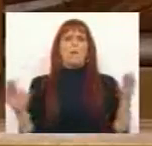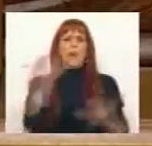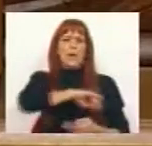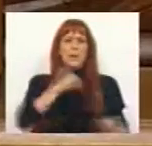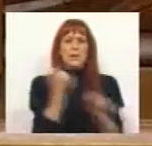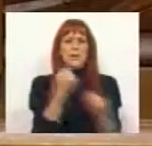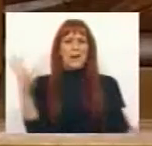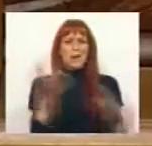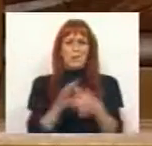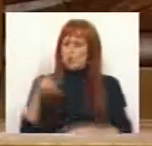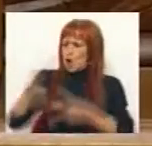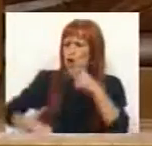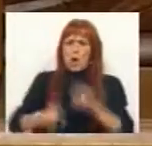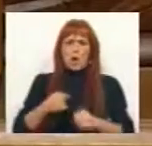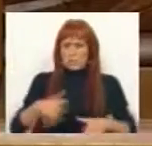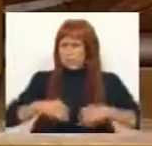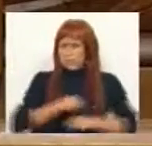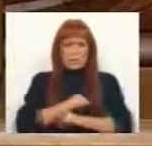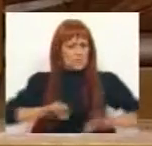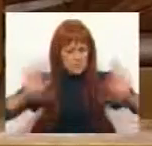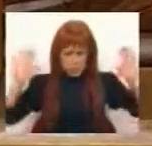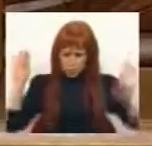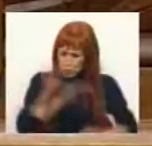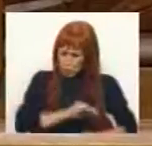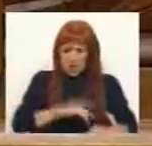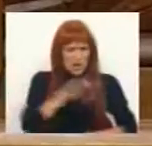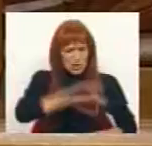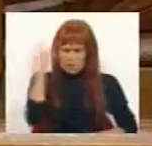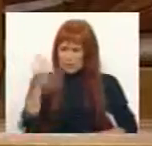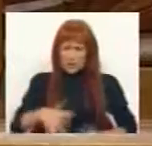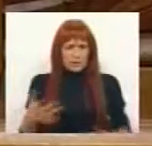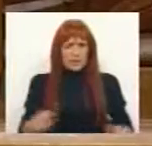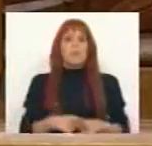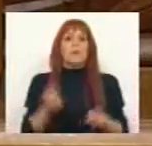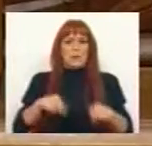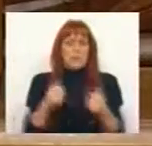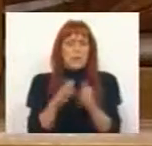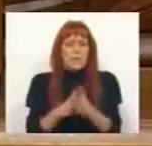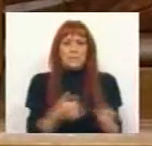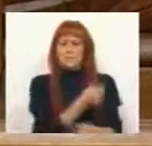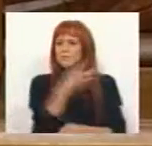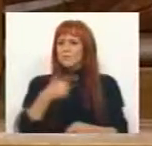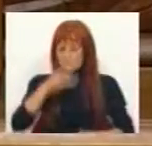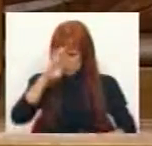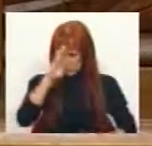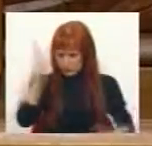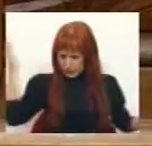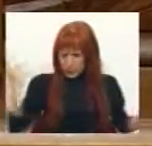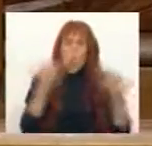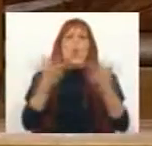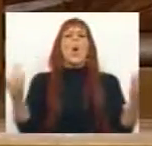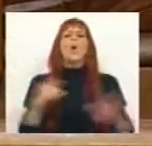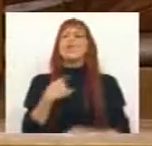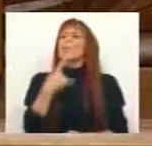do trabalho, cortes inaceitáveis nos salários e nas pensões e em tudo o resto que nós sabemos. E